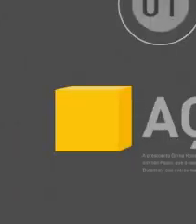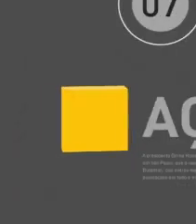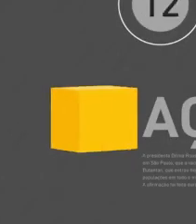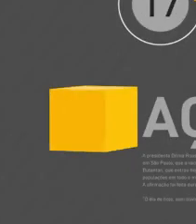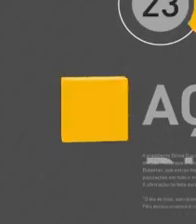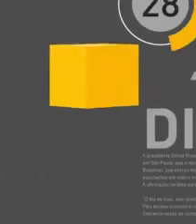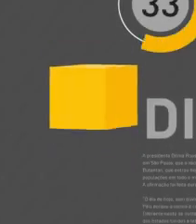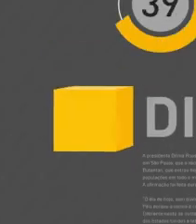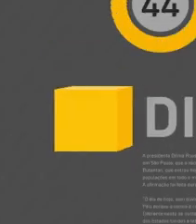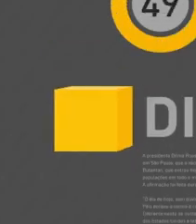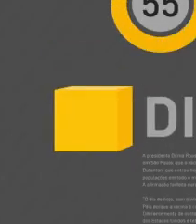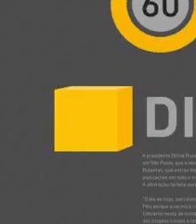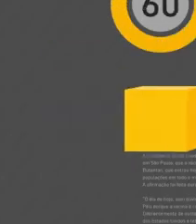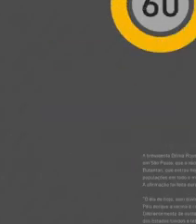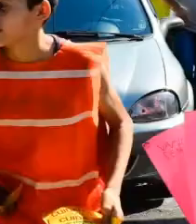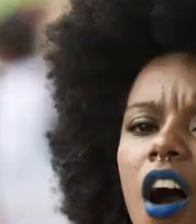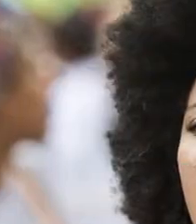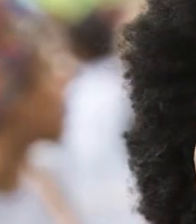o